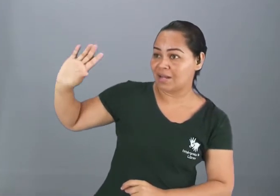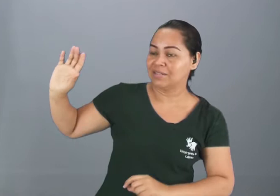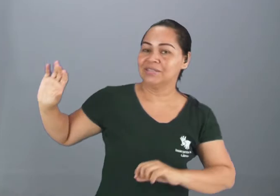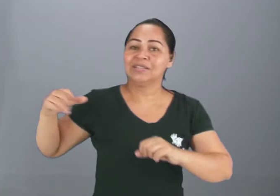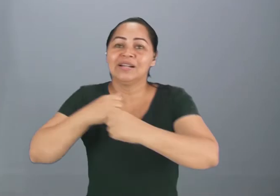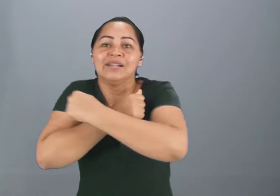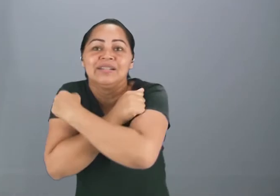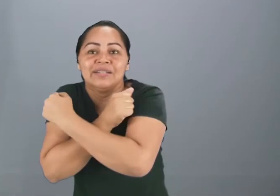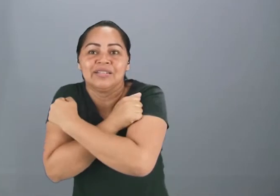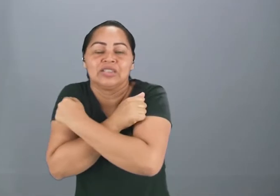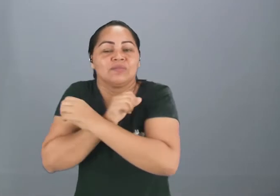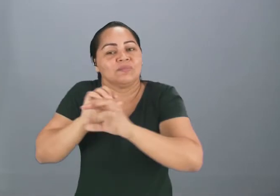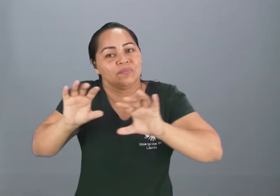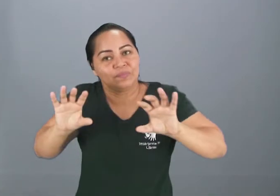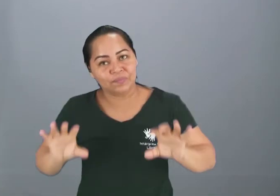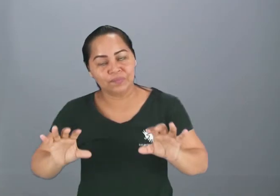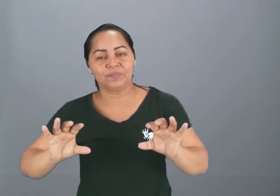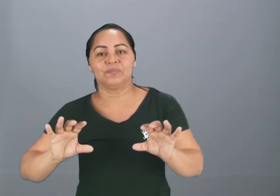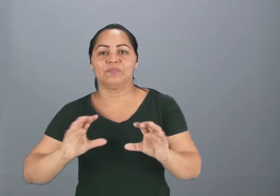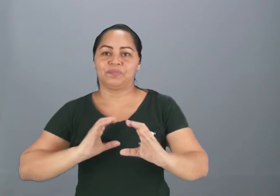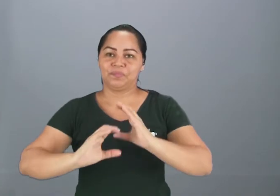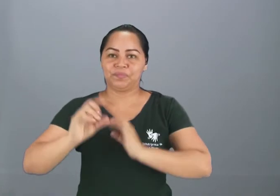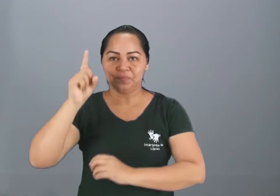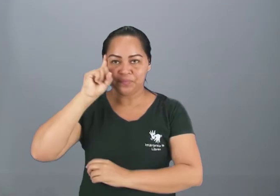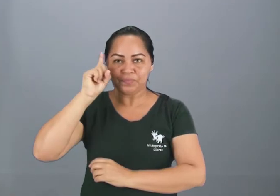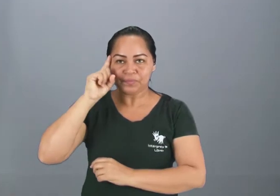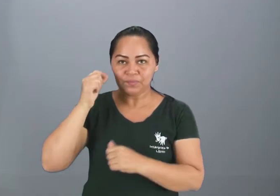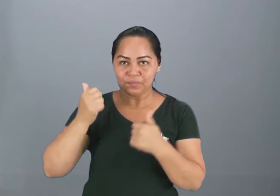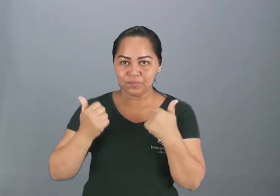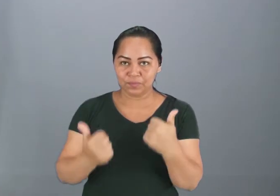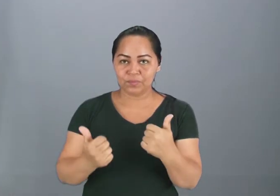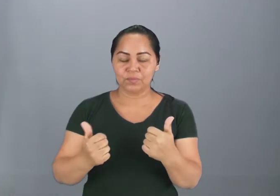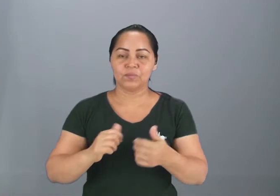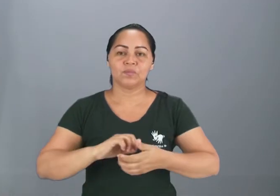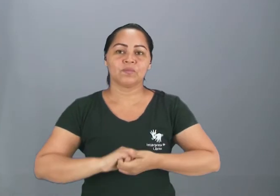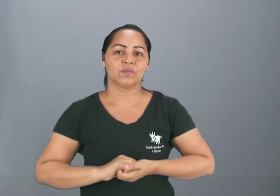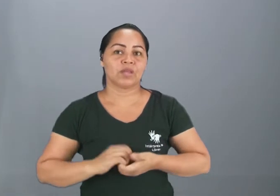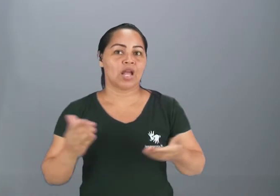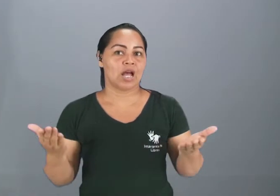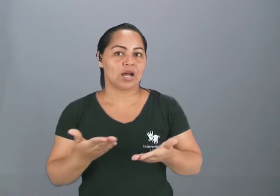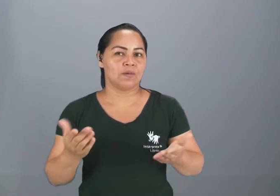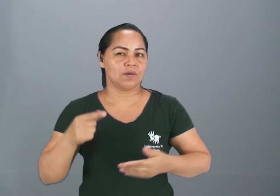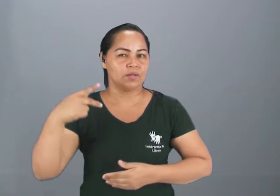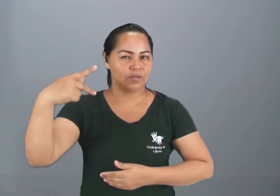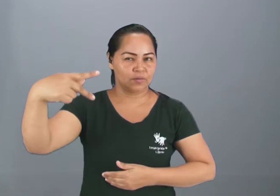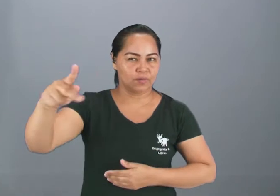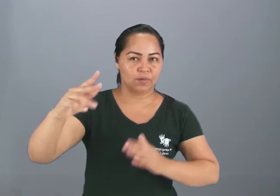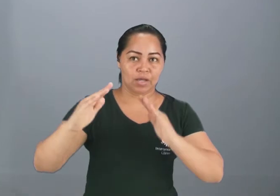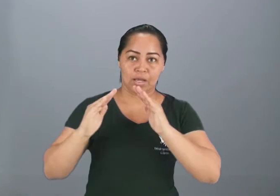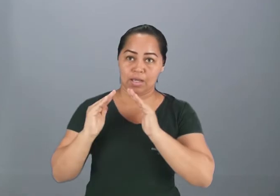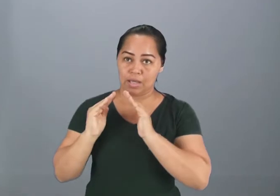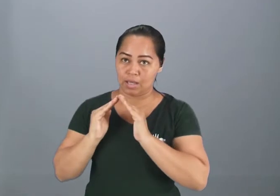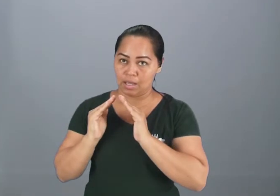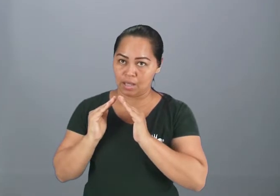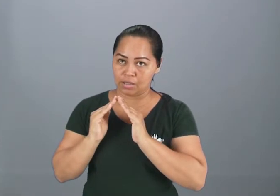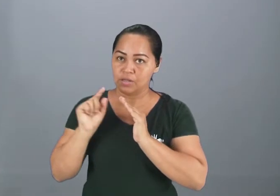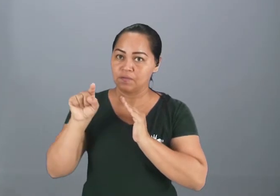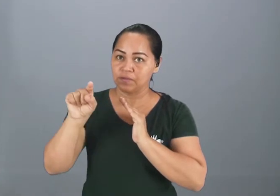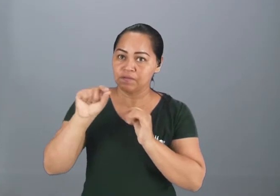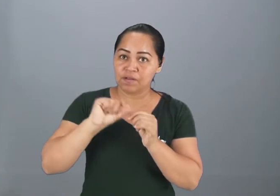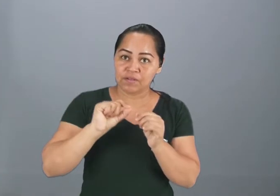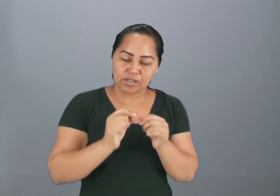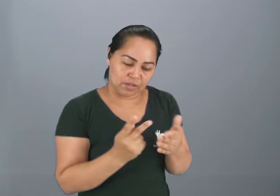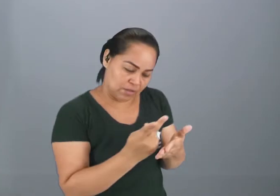se comunicar no nosso dia a dia. Então, o que você vai fazer agora em casa? Você vai produzir um desenho,